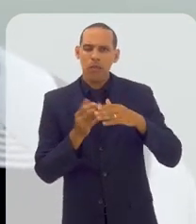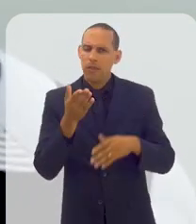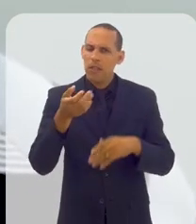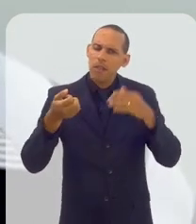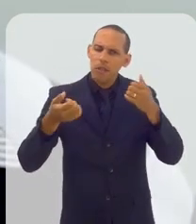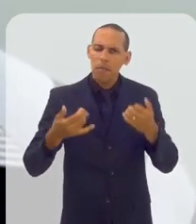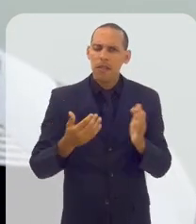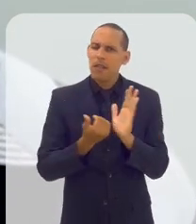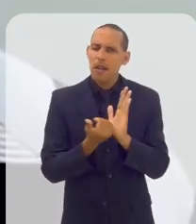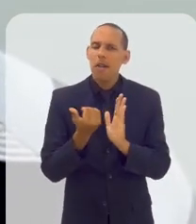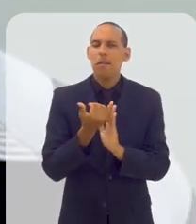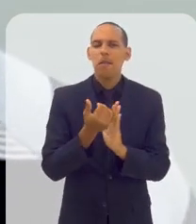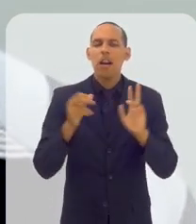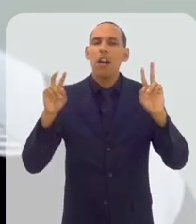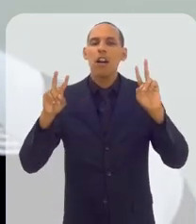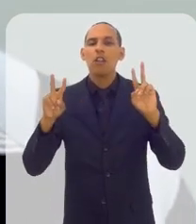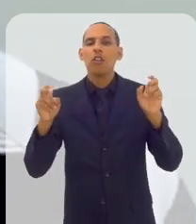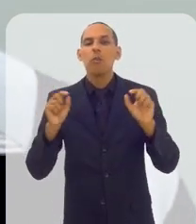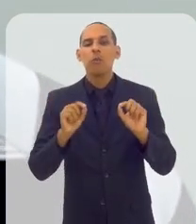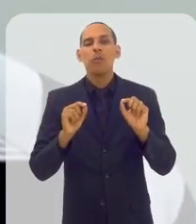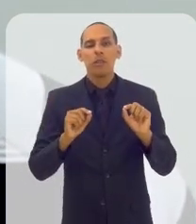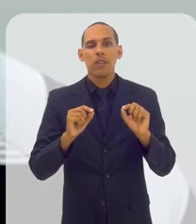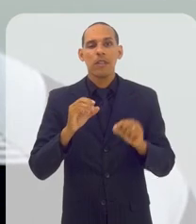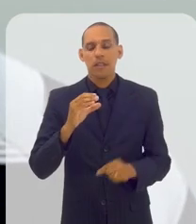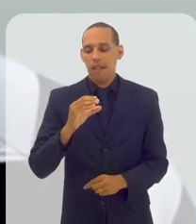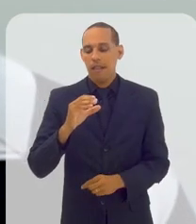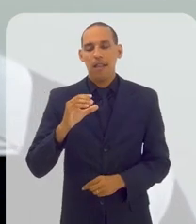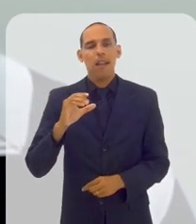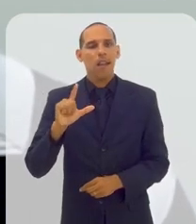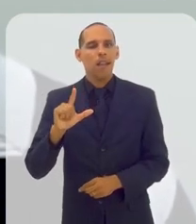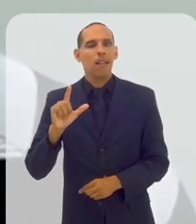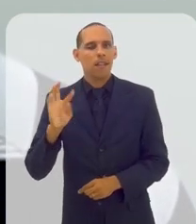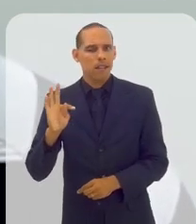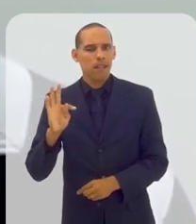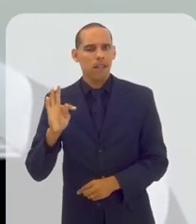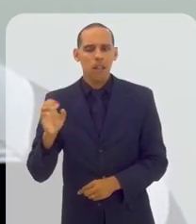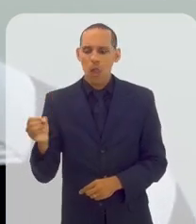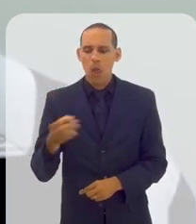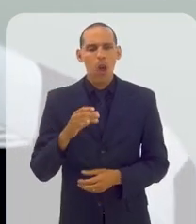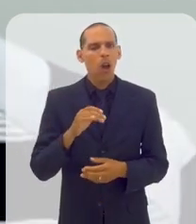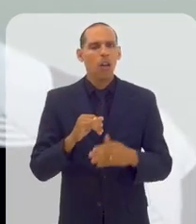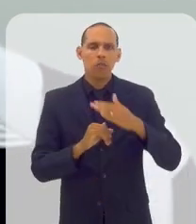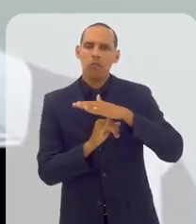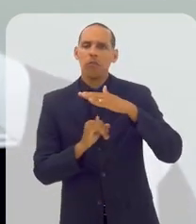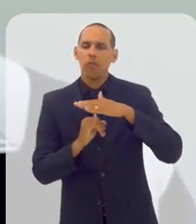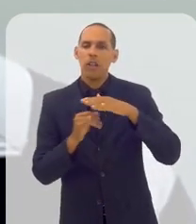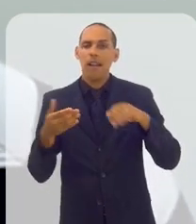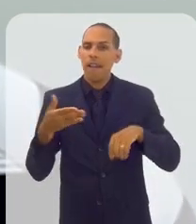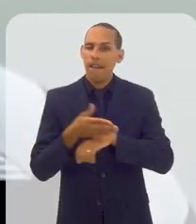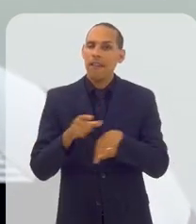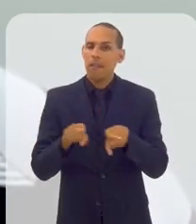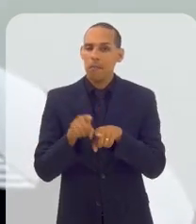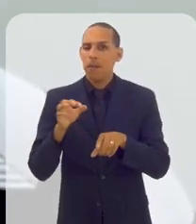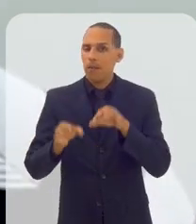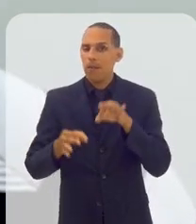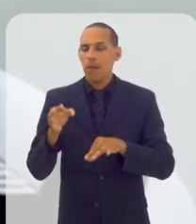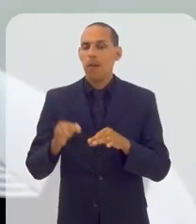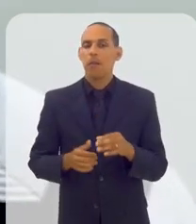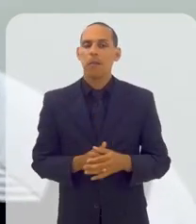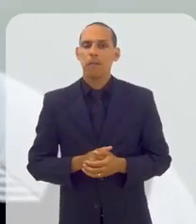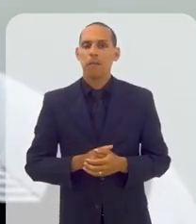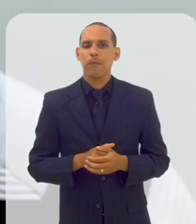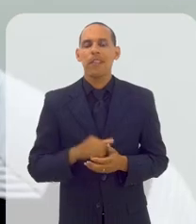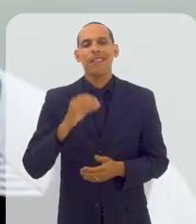instituições. O senhor pode contar um pouquinho para a gente sobre o CRT, que é uma instituição nova e que entrou também recentemente no